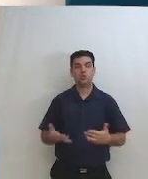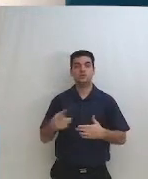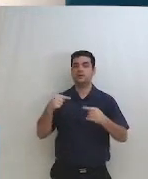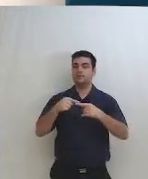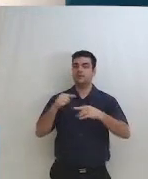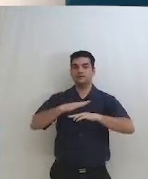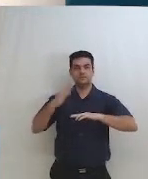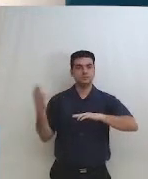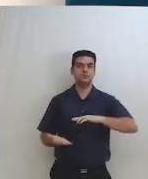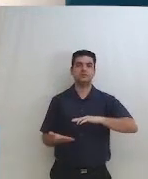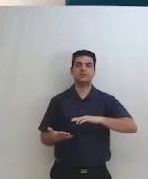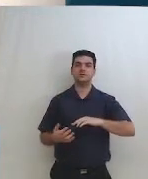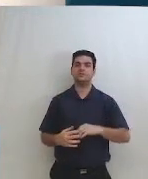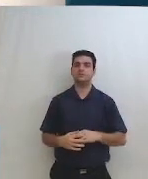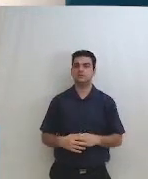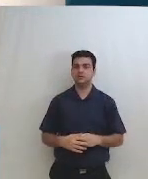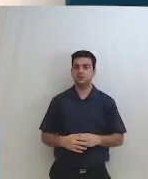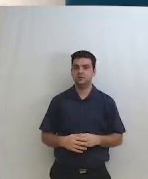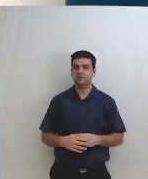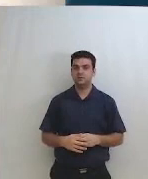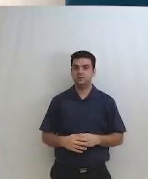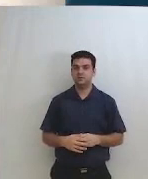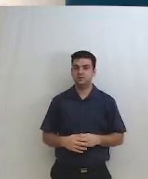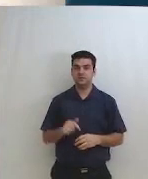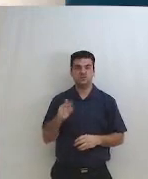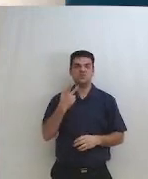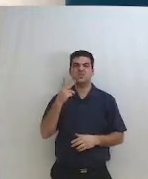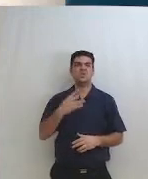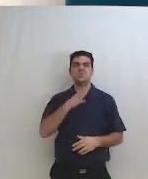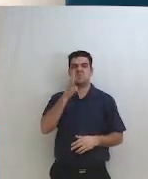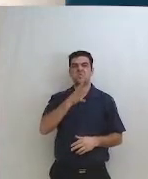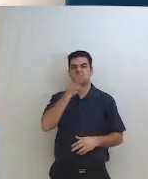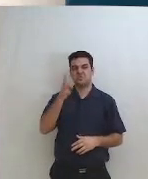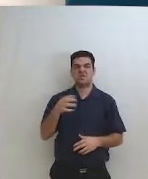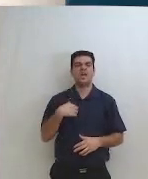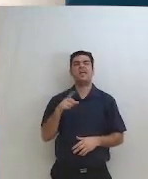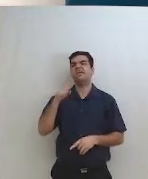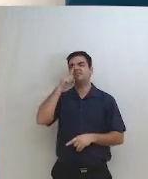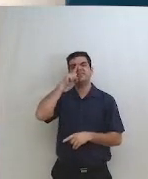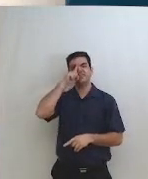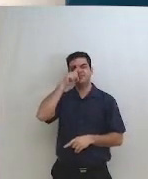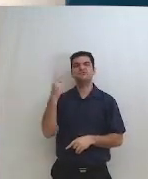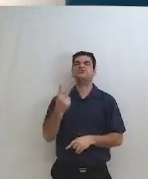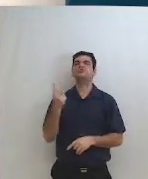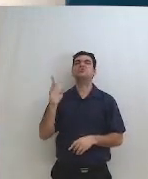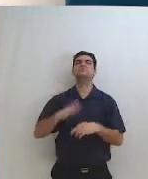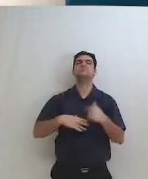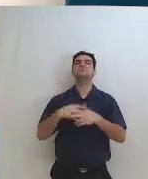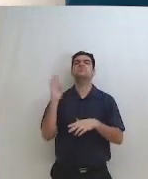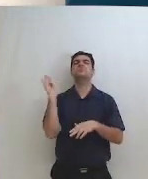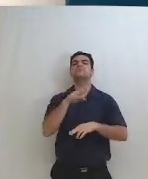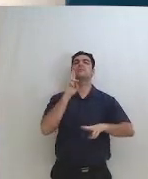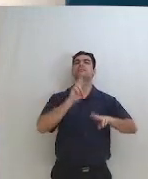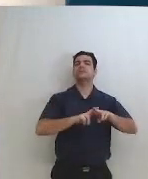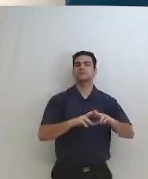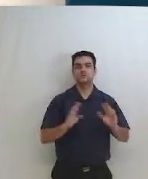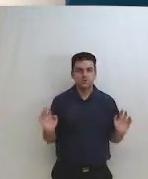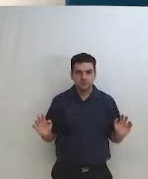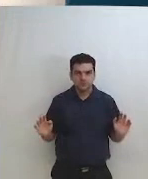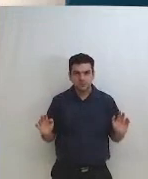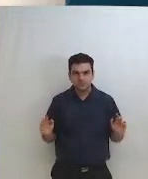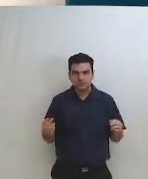posso simplesmente dizer da gravidade do delito de dois pacientes que se apresentaram. Eles